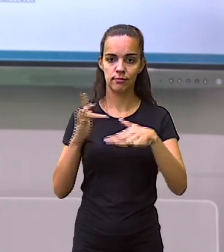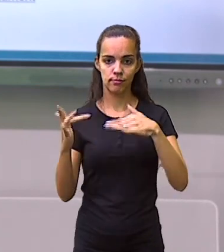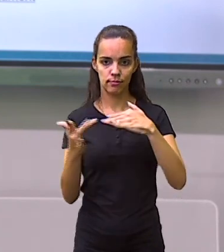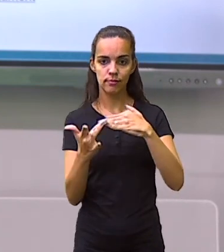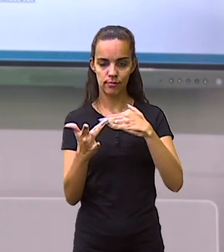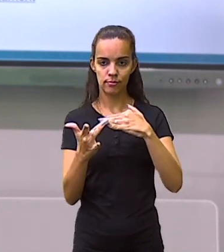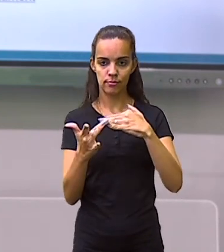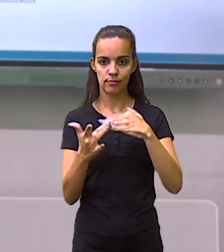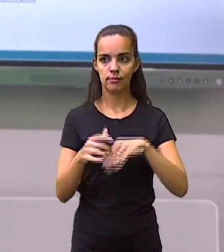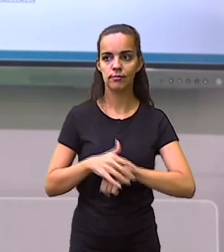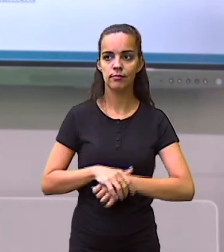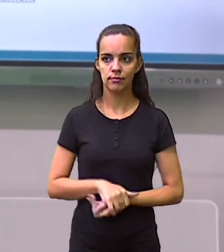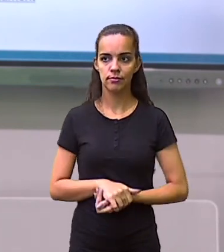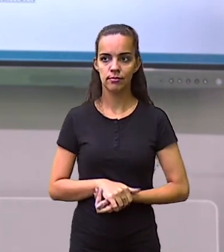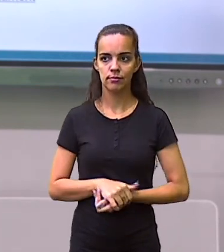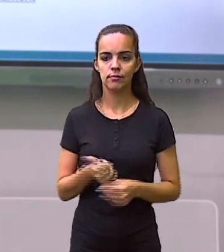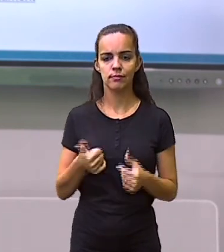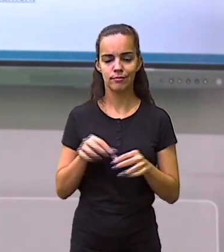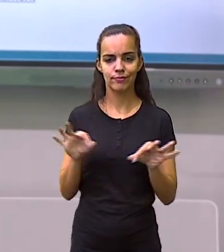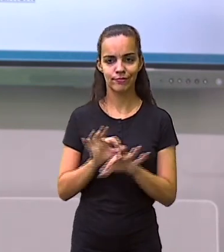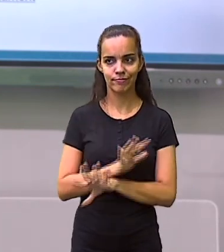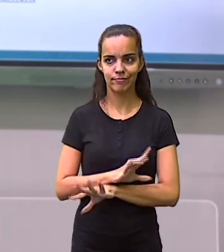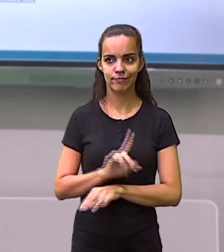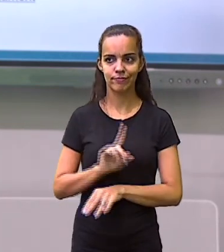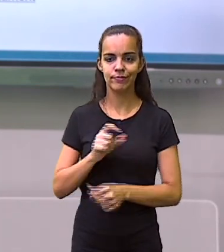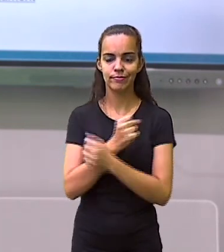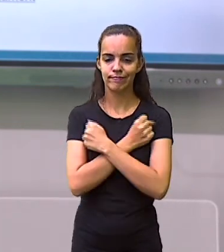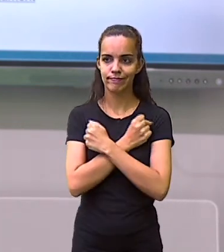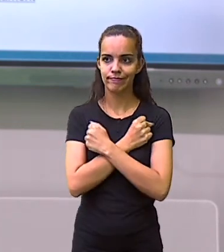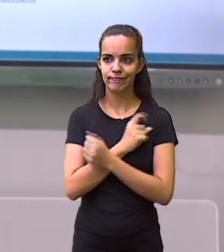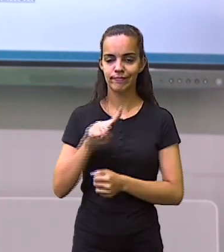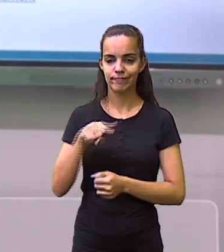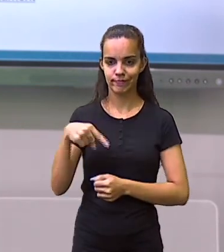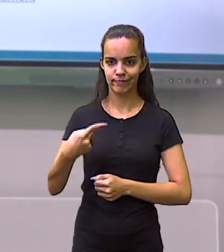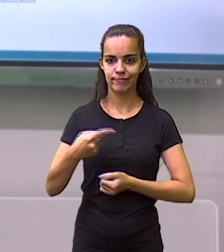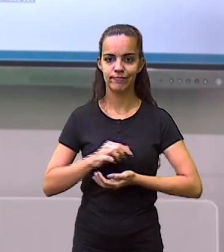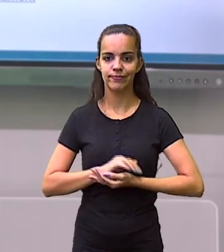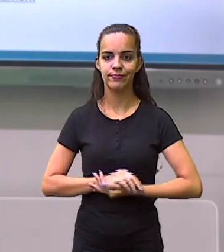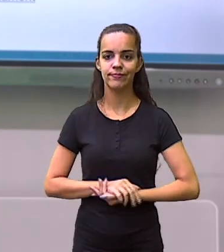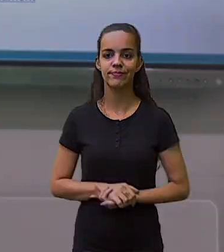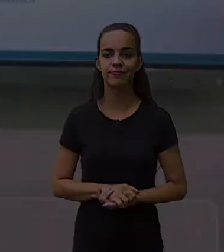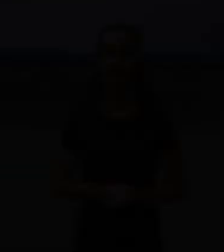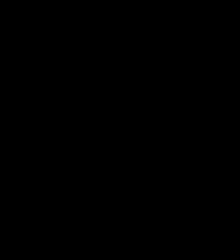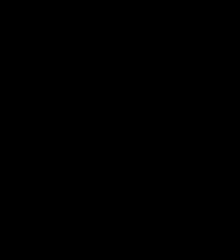as nossas redes sociais. Fico por aqui, um abraço e até a próxima!